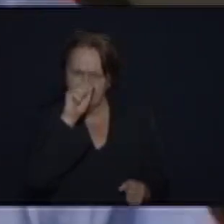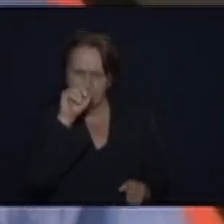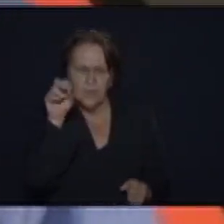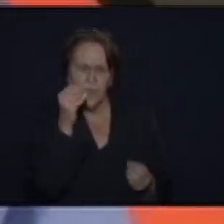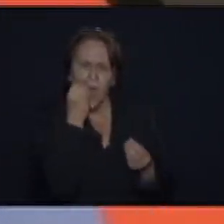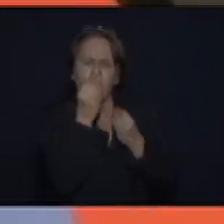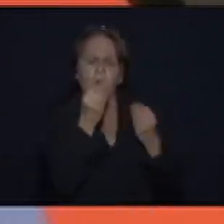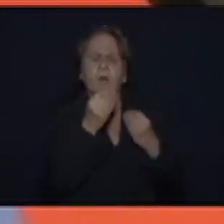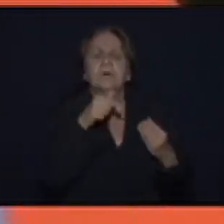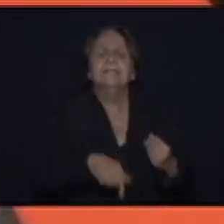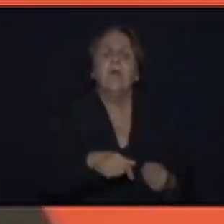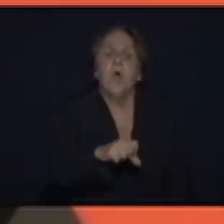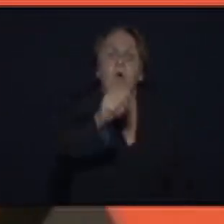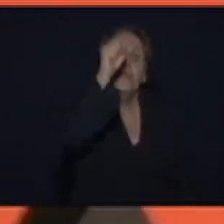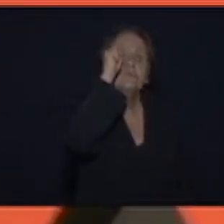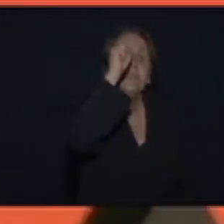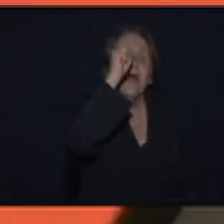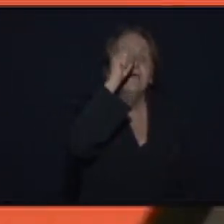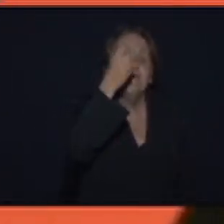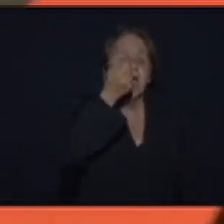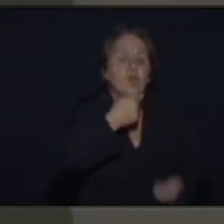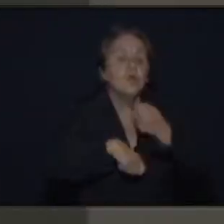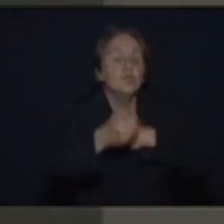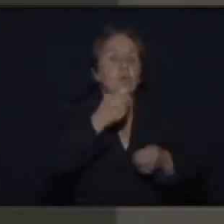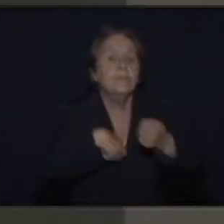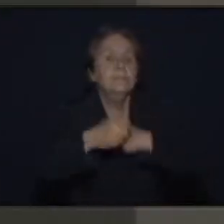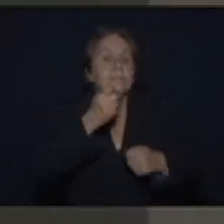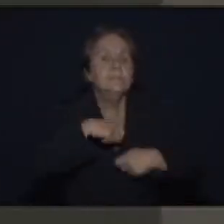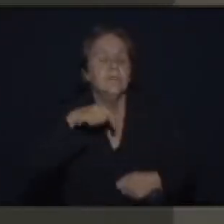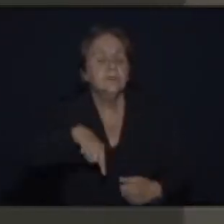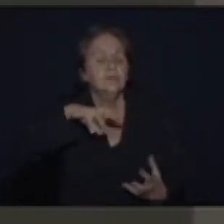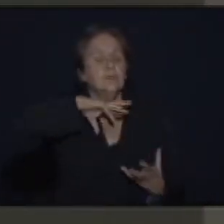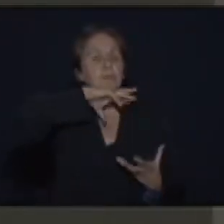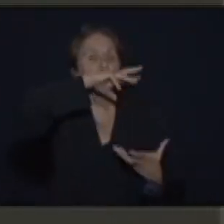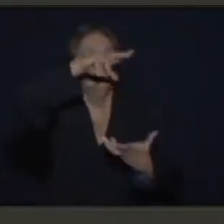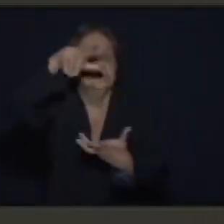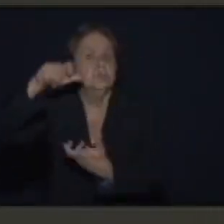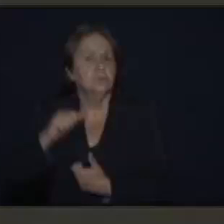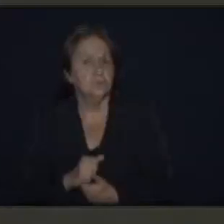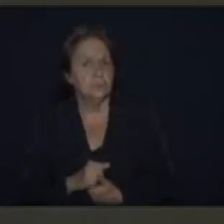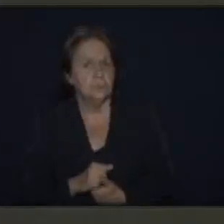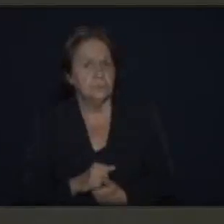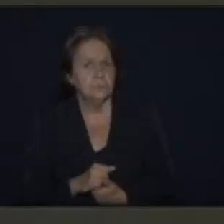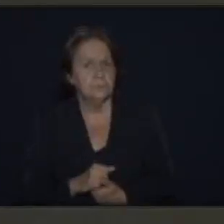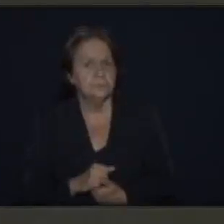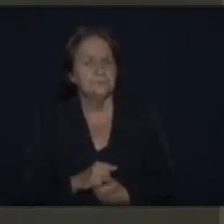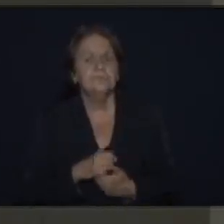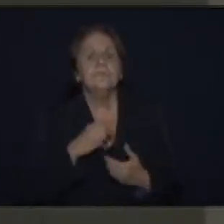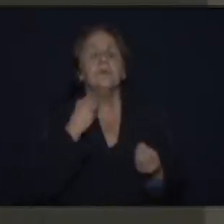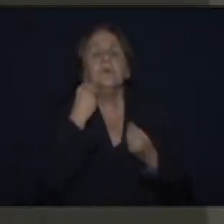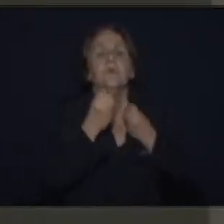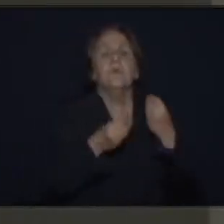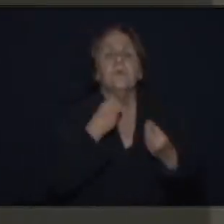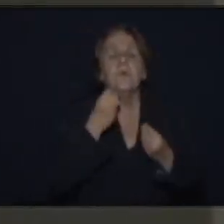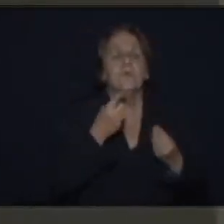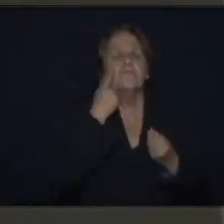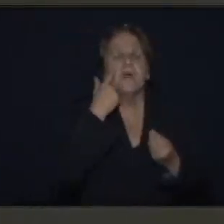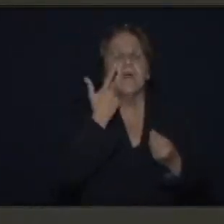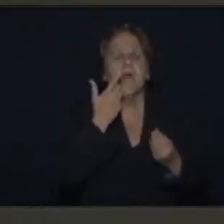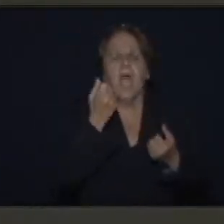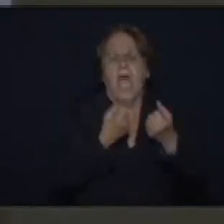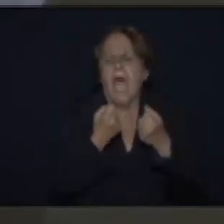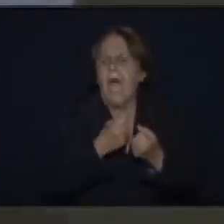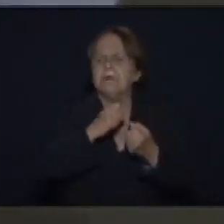oitava economia do mundo como Aqui nós temos uma falta de exportação que a mais sofisticada de todos os países emergentes como é que nós suportaríamos